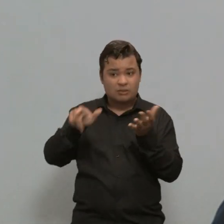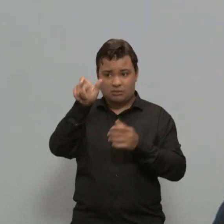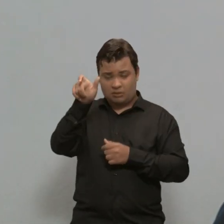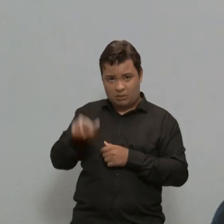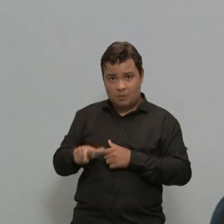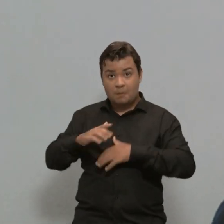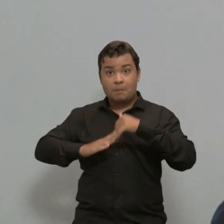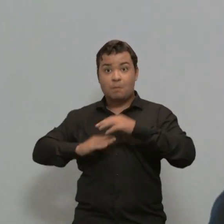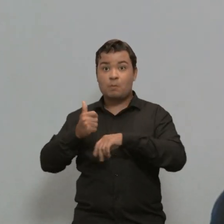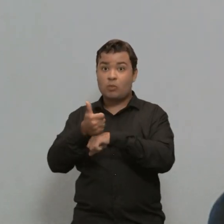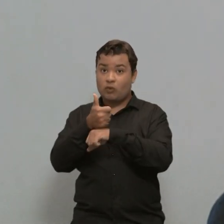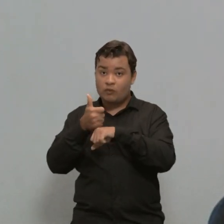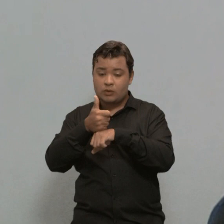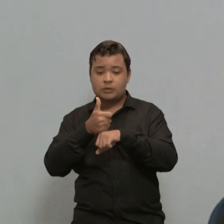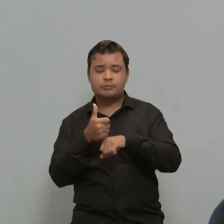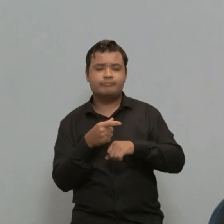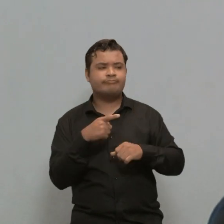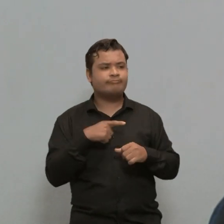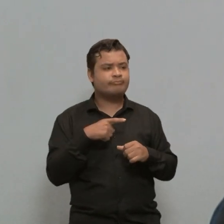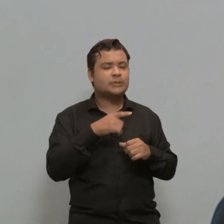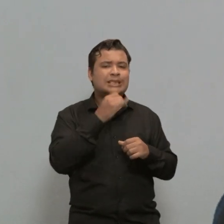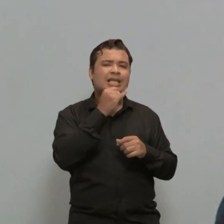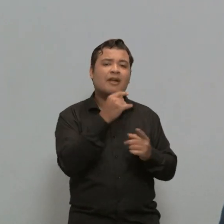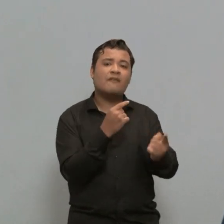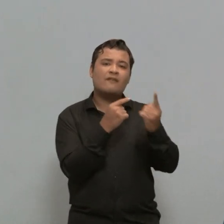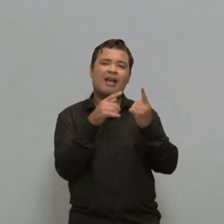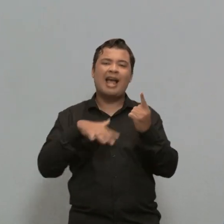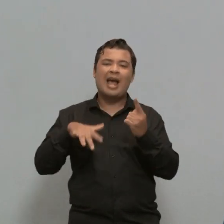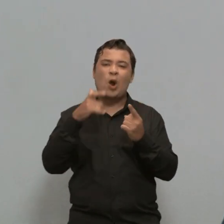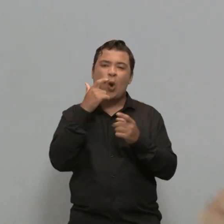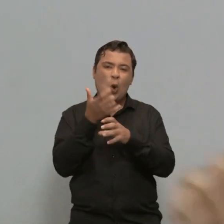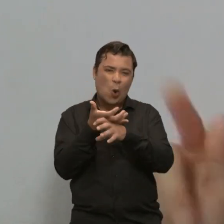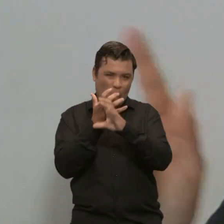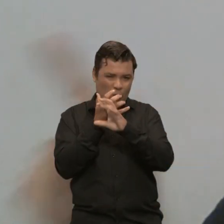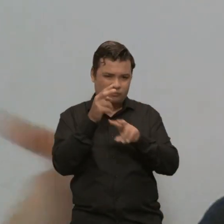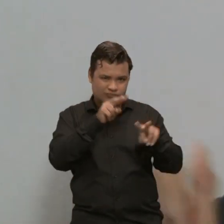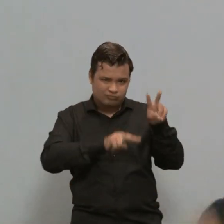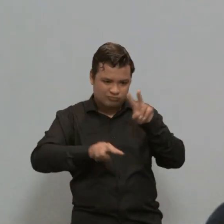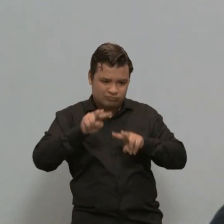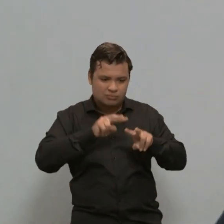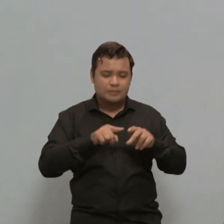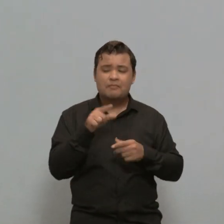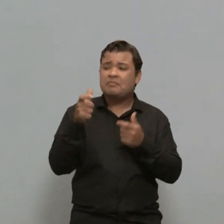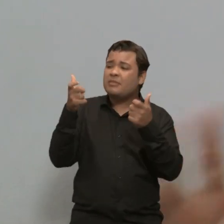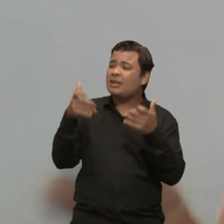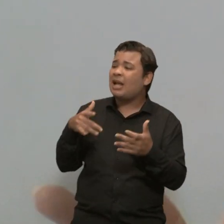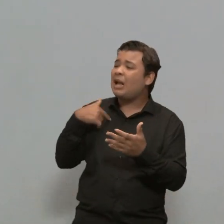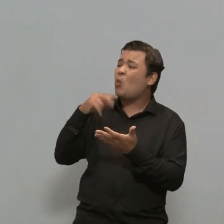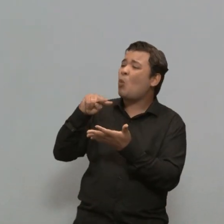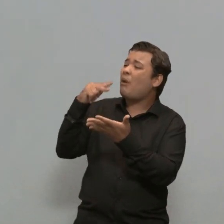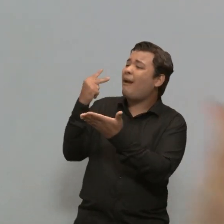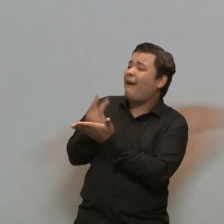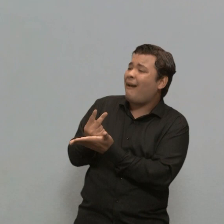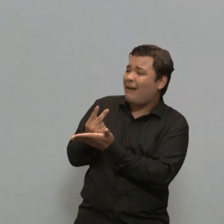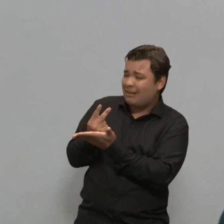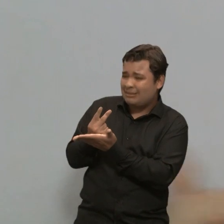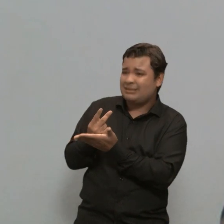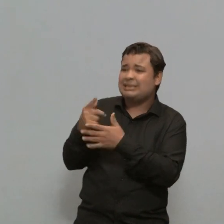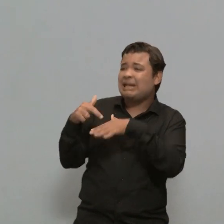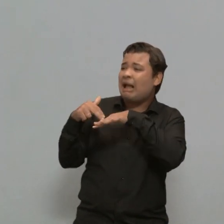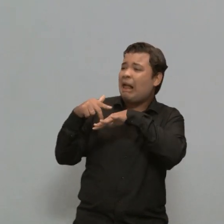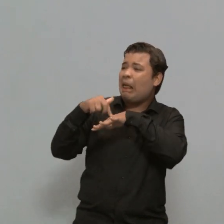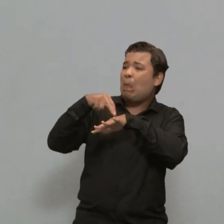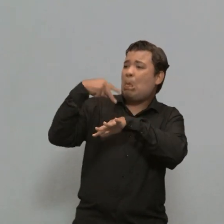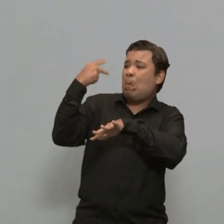uma mulher, suponhamos que ela chegou na ortopedia, né, com a história de queda, eu caí, né, da escada